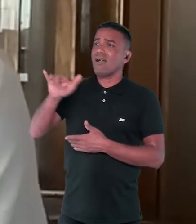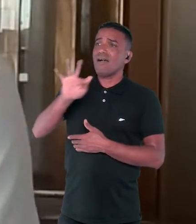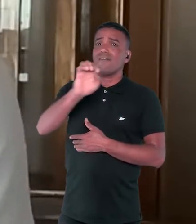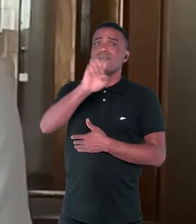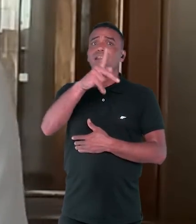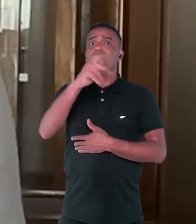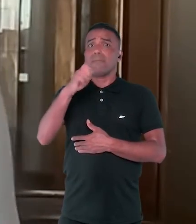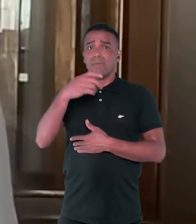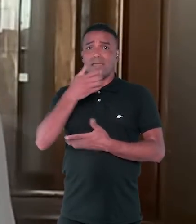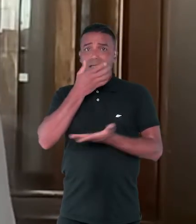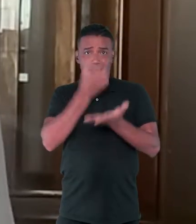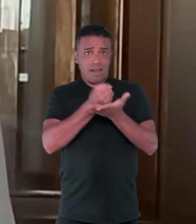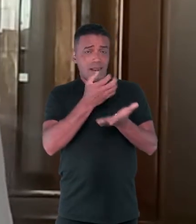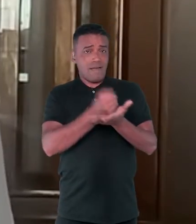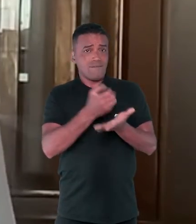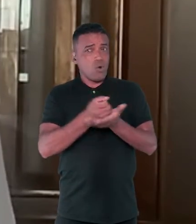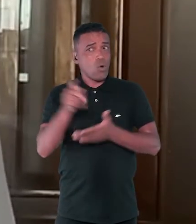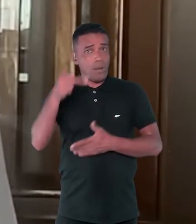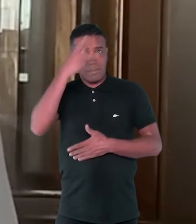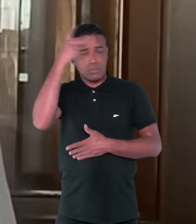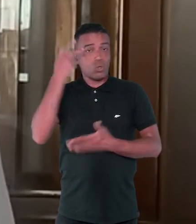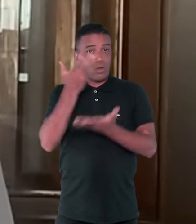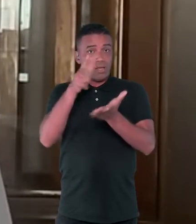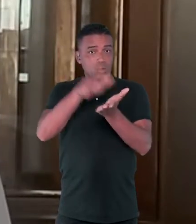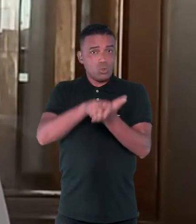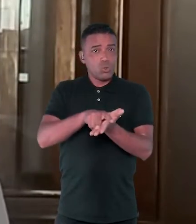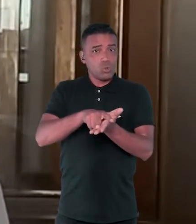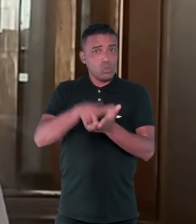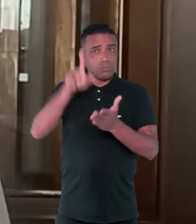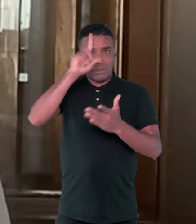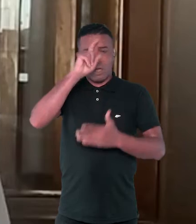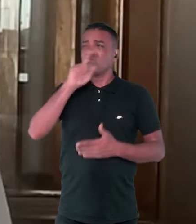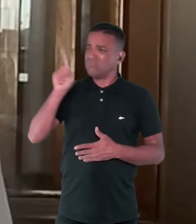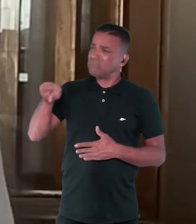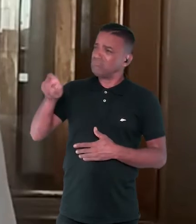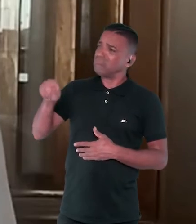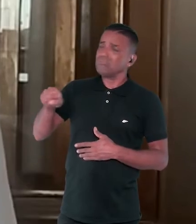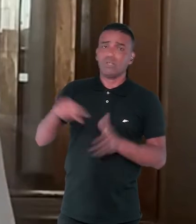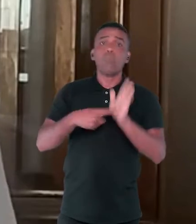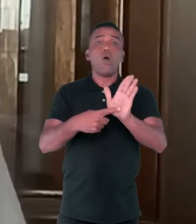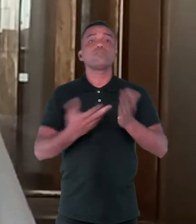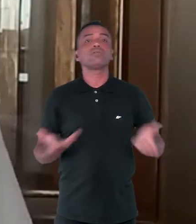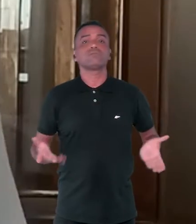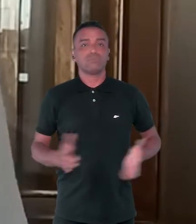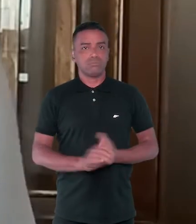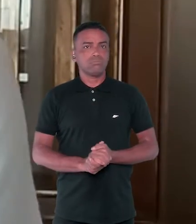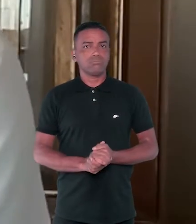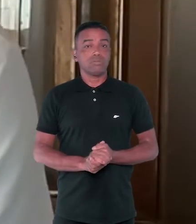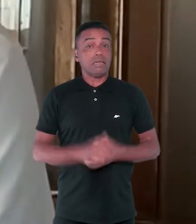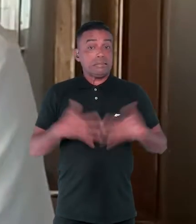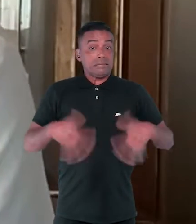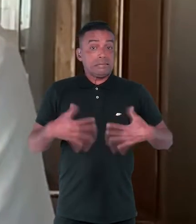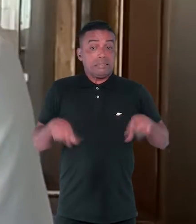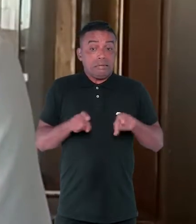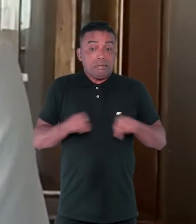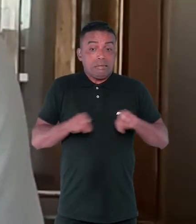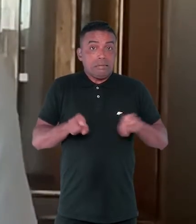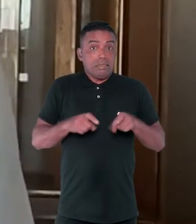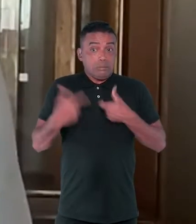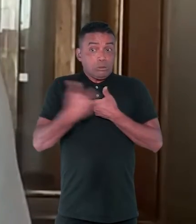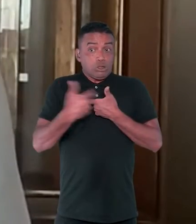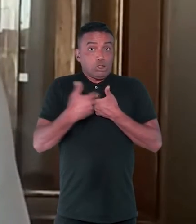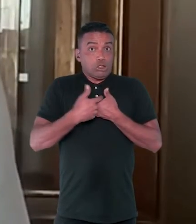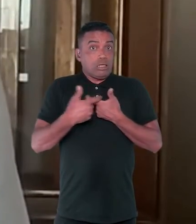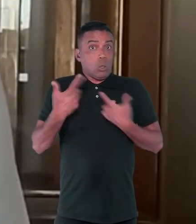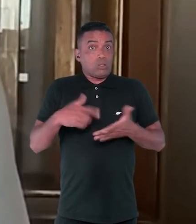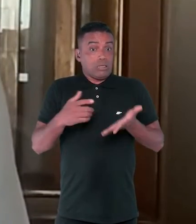o menino gravou um doente ali. Eu falei, você está brincando? Eu falei, não, gravei esse show, me mostra aí. Eu tremendo, né, com medo de ele me xingar, quem